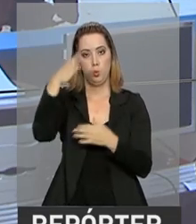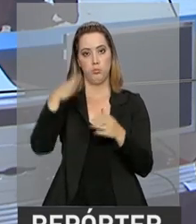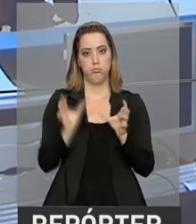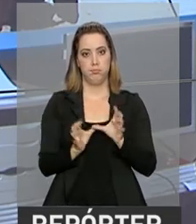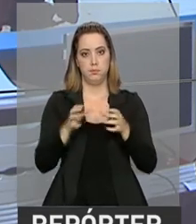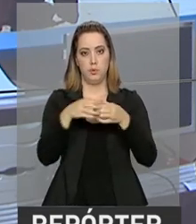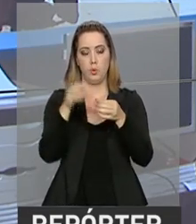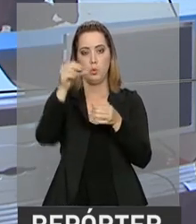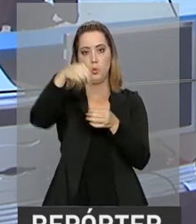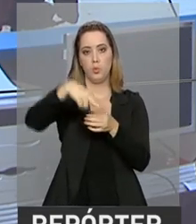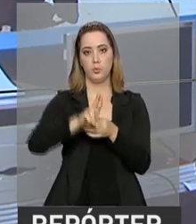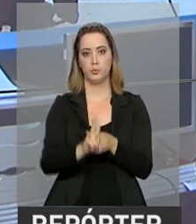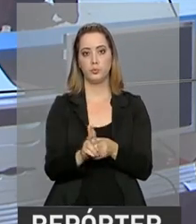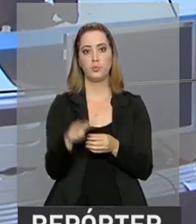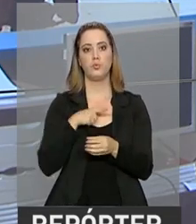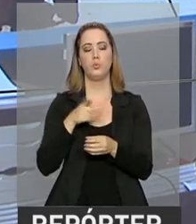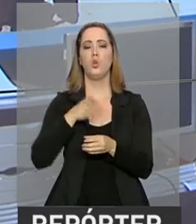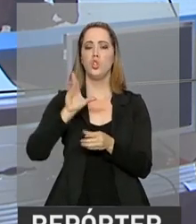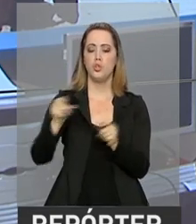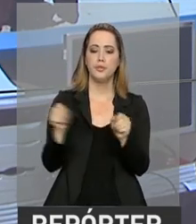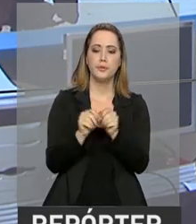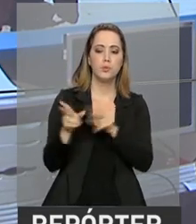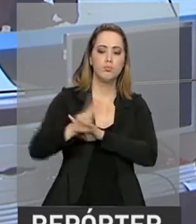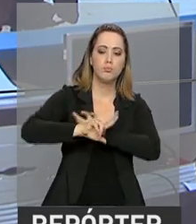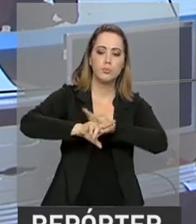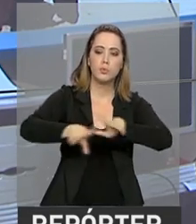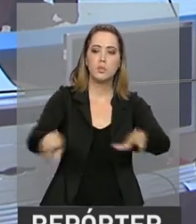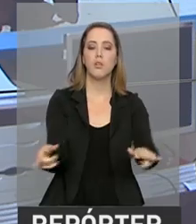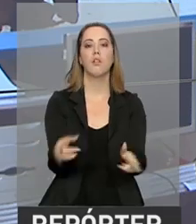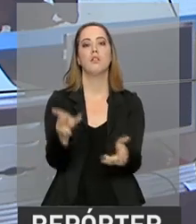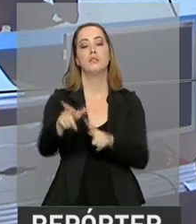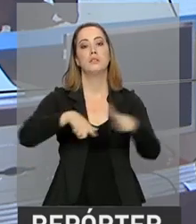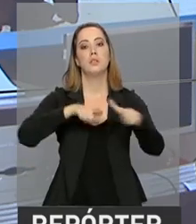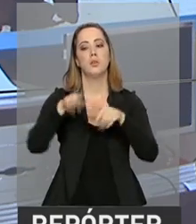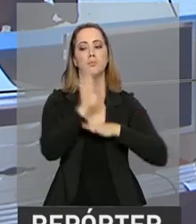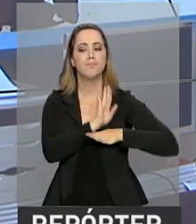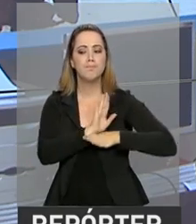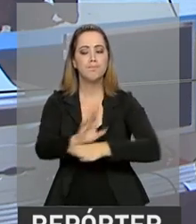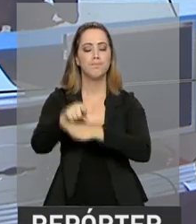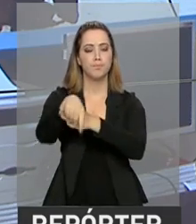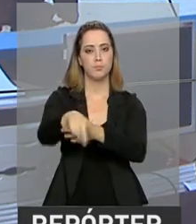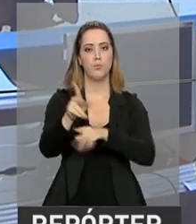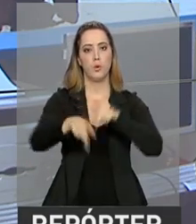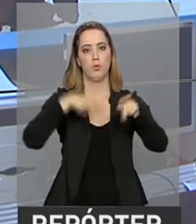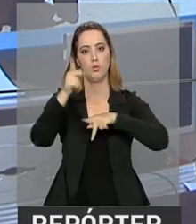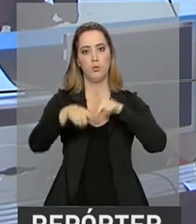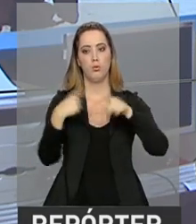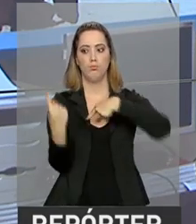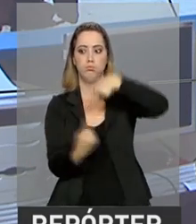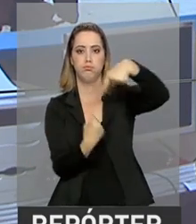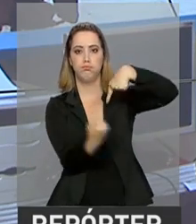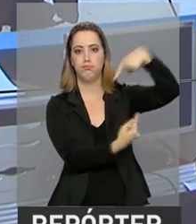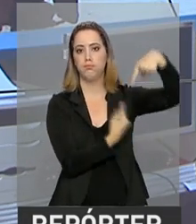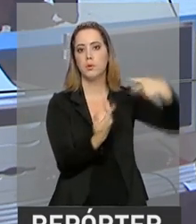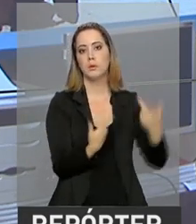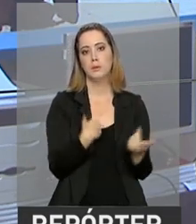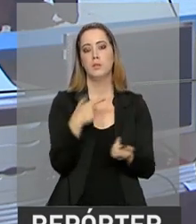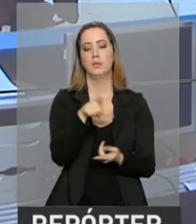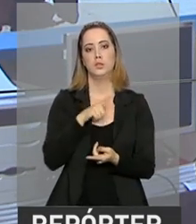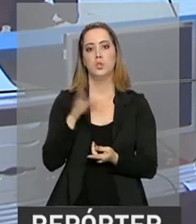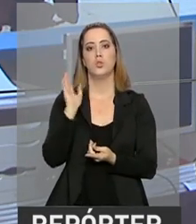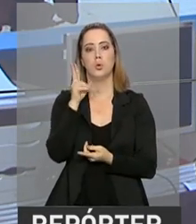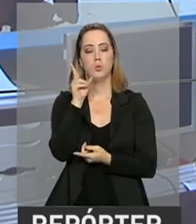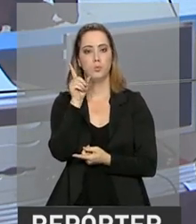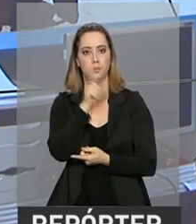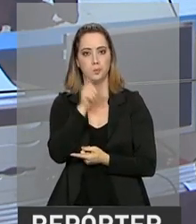ONU que atua no Haiti realizou diversas ações de apoio à população que foi atingida na Flórida Foi decretado estado de